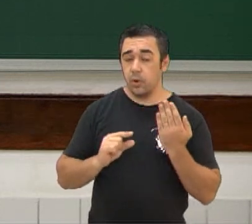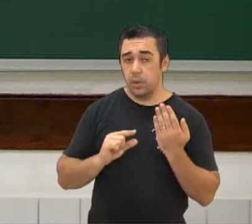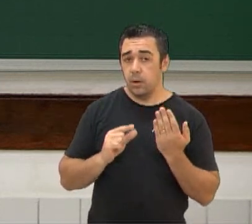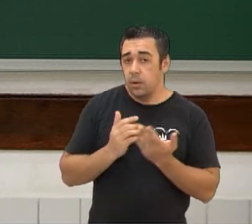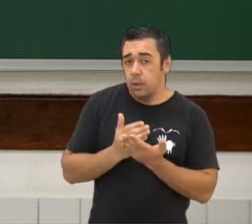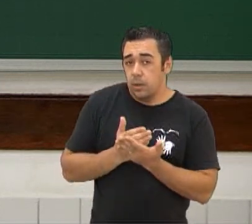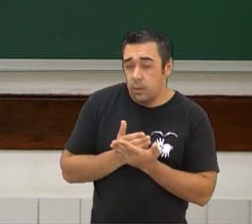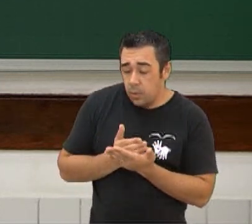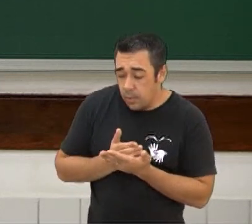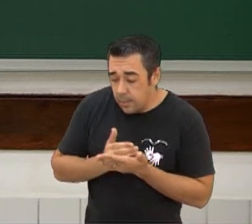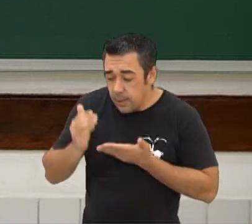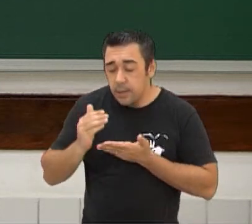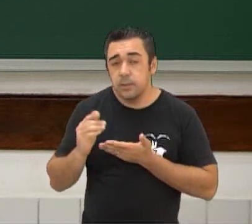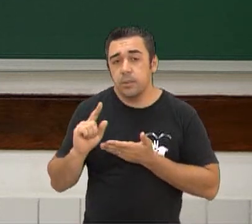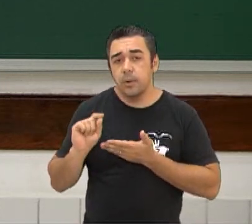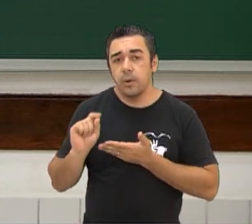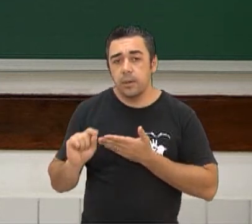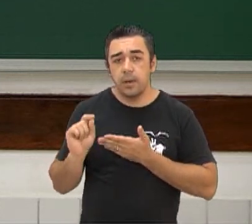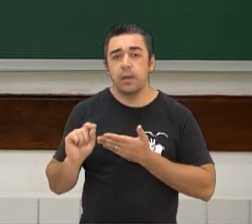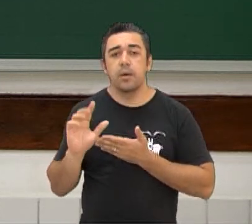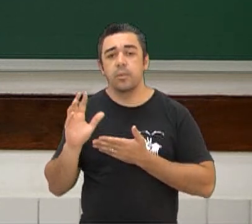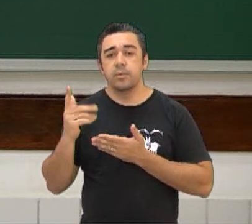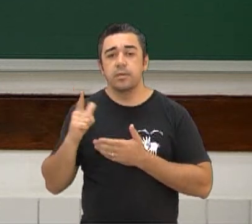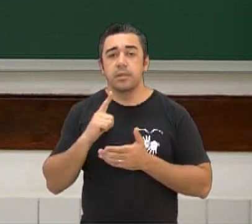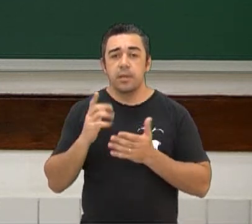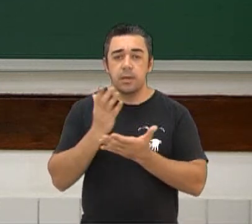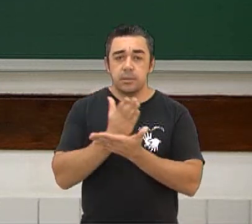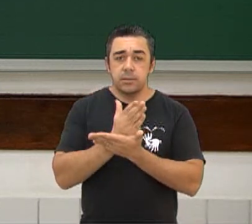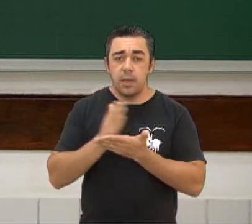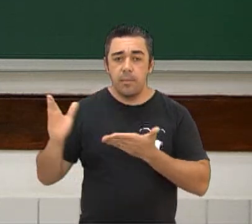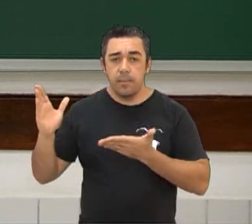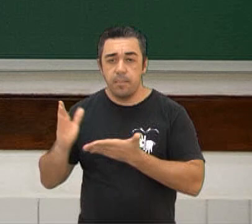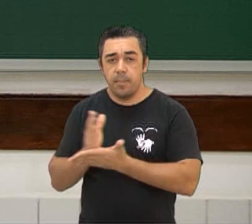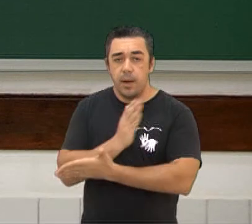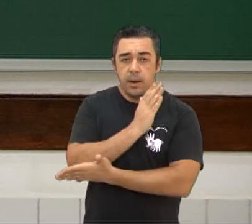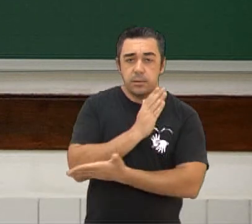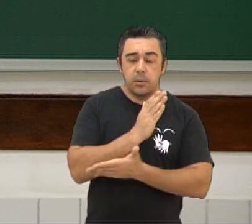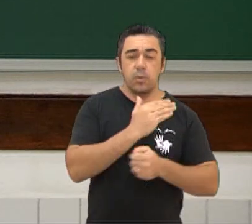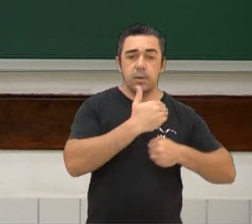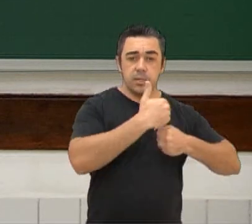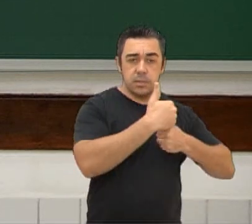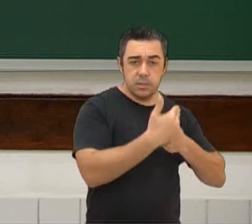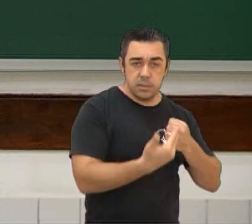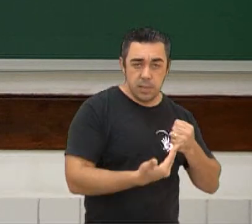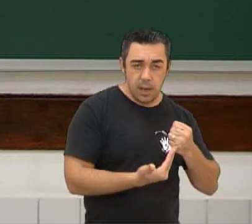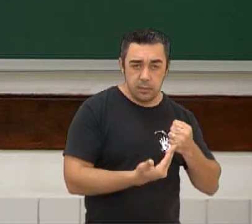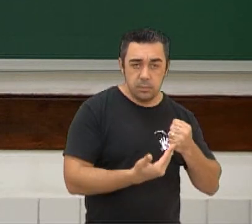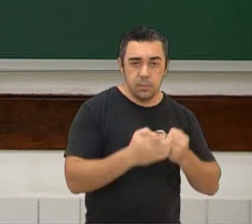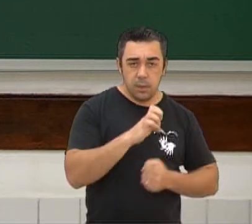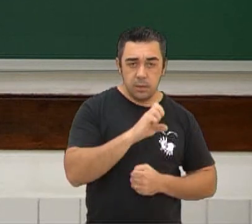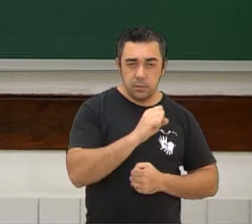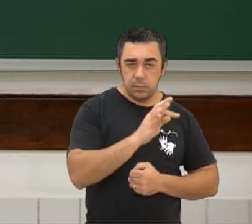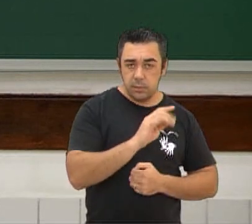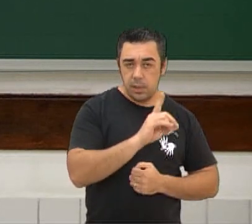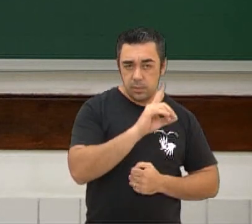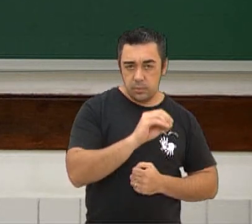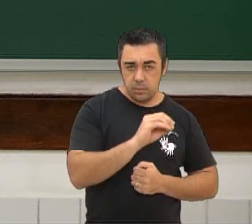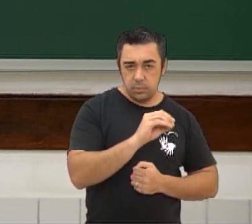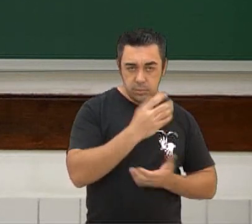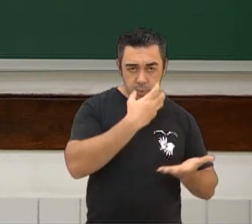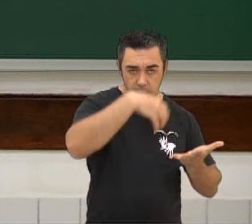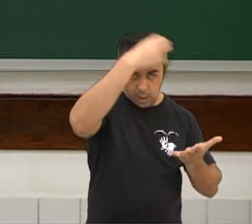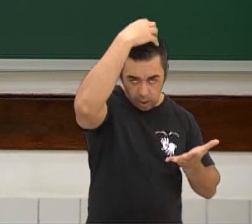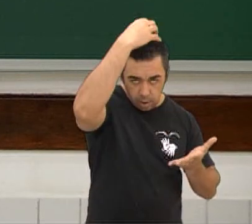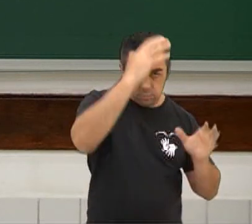concretiza, mas começa, em alguns casos, ter uma separação. Ou seja, uma coisa é o rei ser